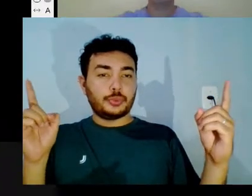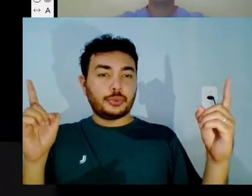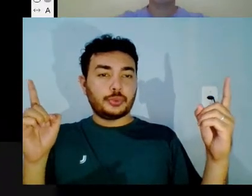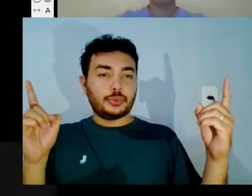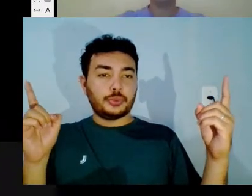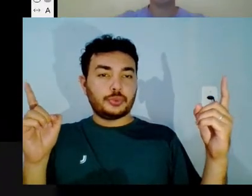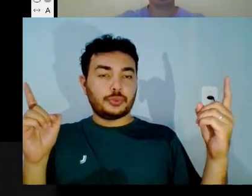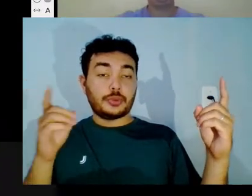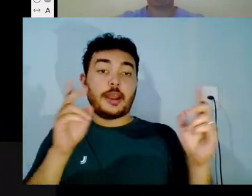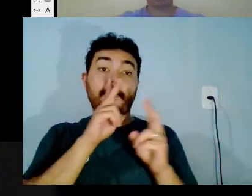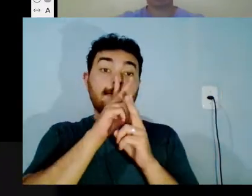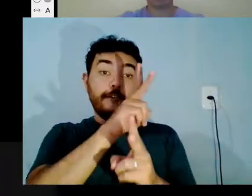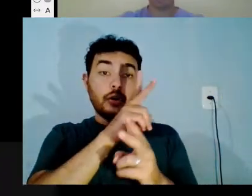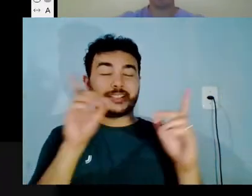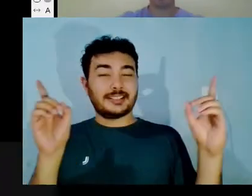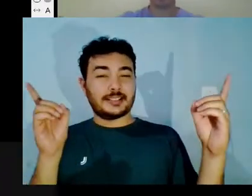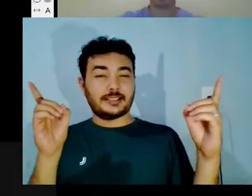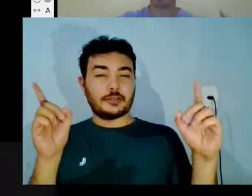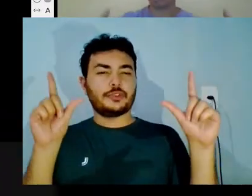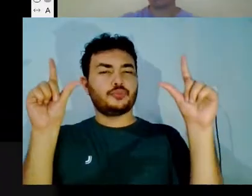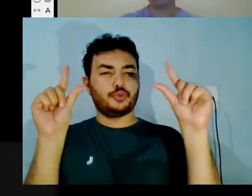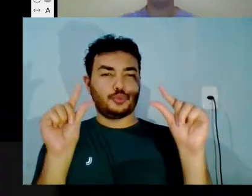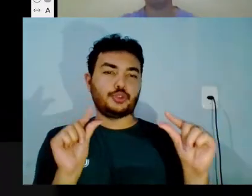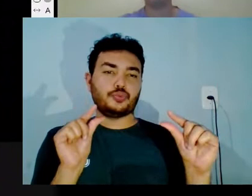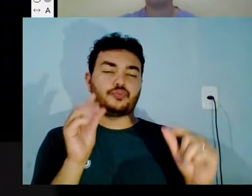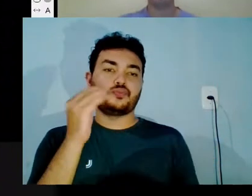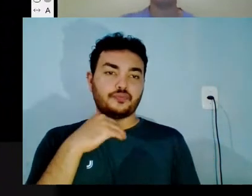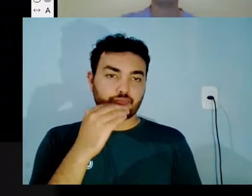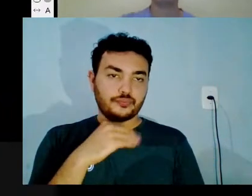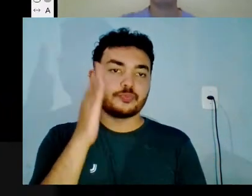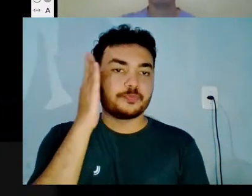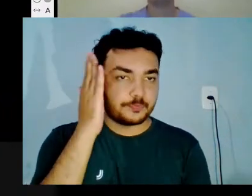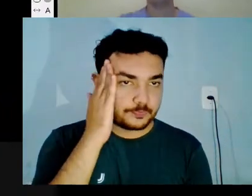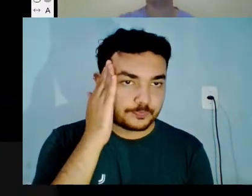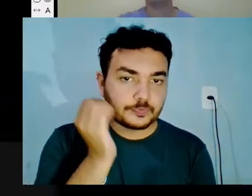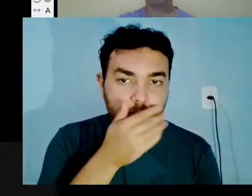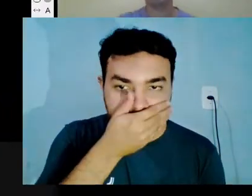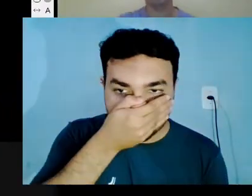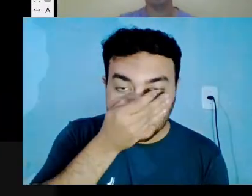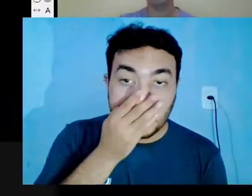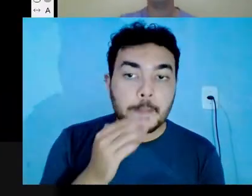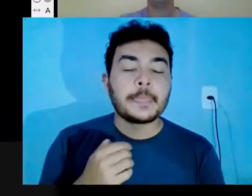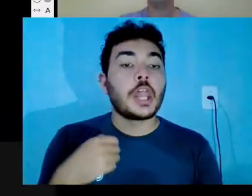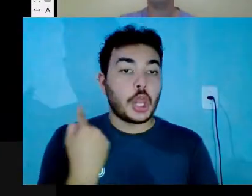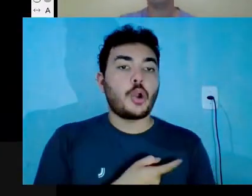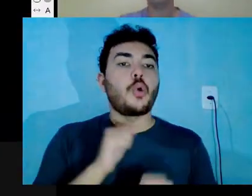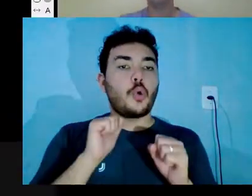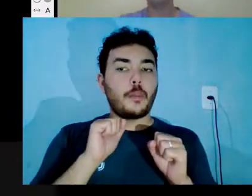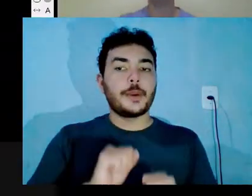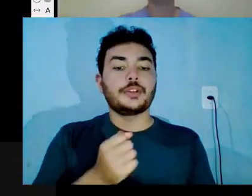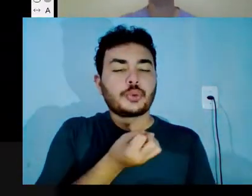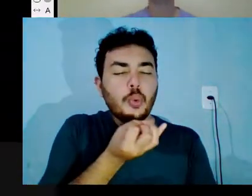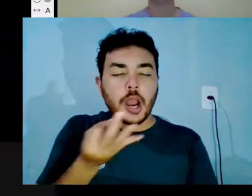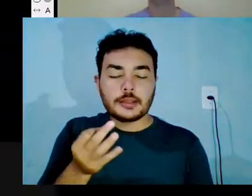acontecendo? A força de atração é menor, tá? Se a gente conseguir monitorar e medir essa força de atração, e a gente consegue, a gente vê que é